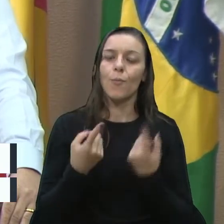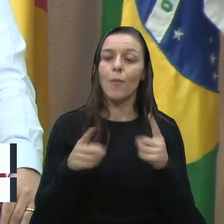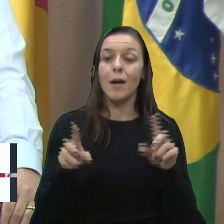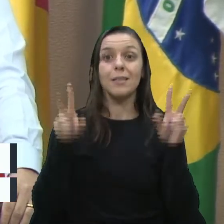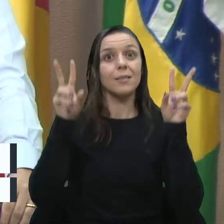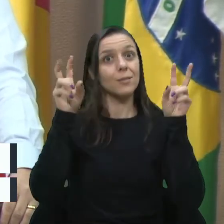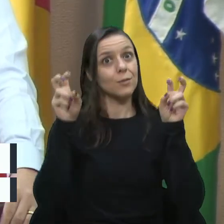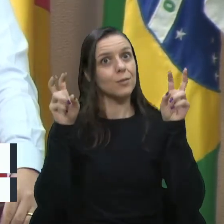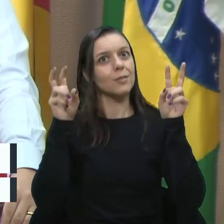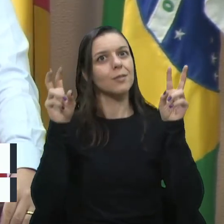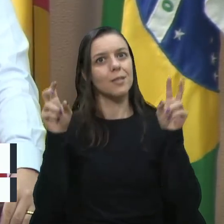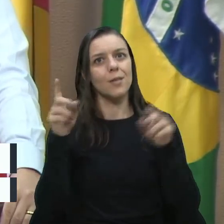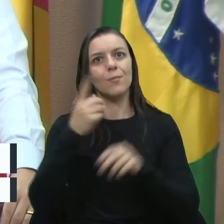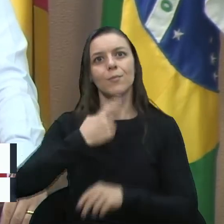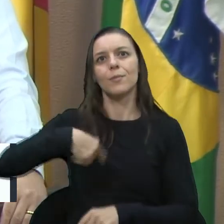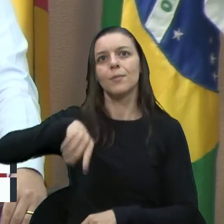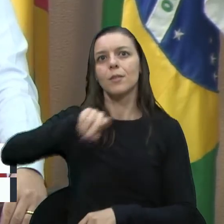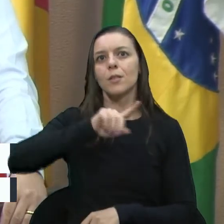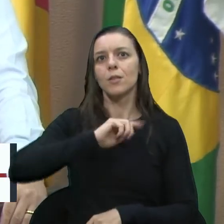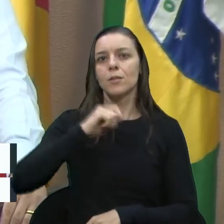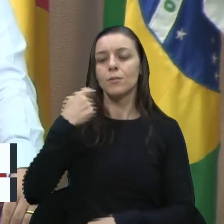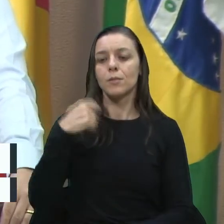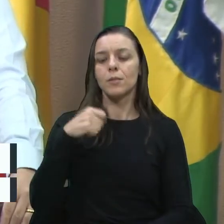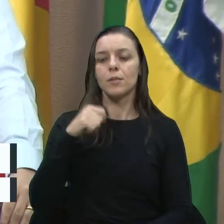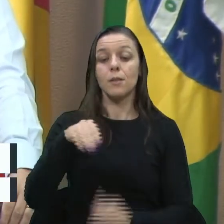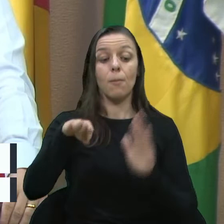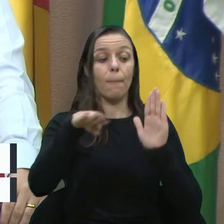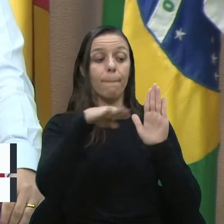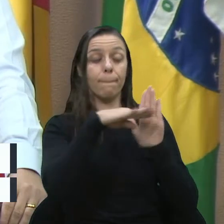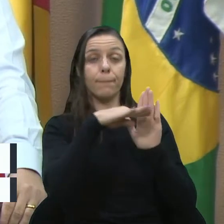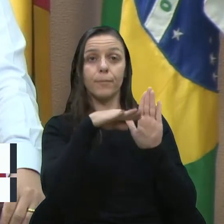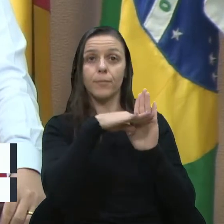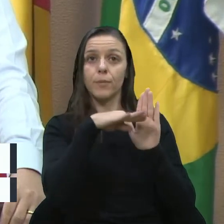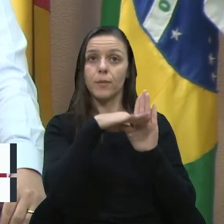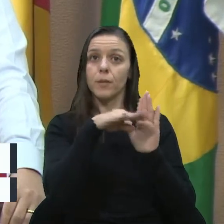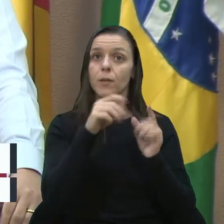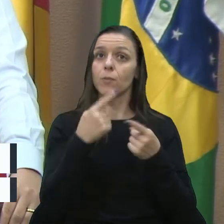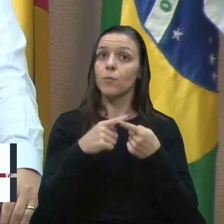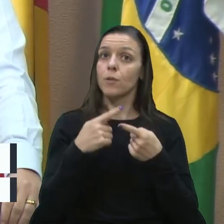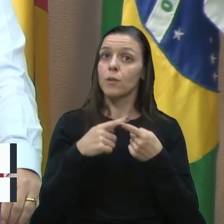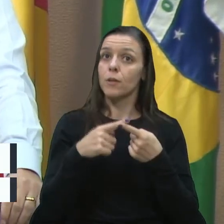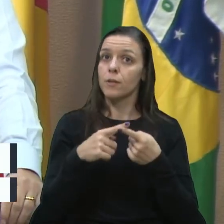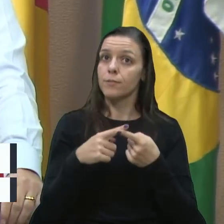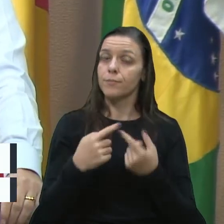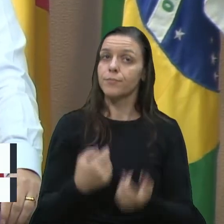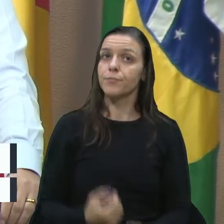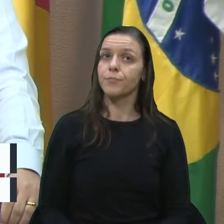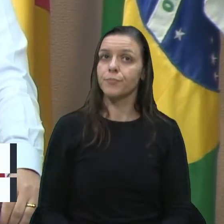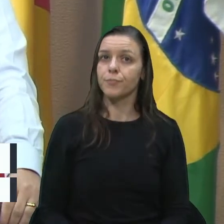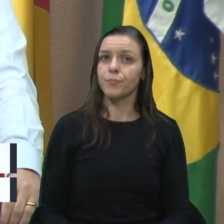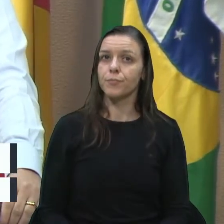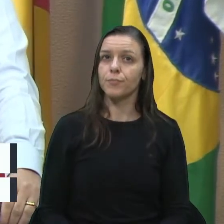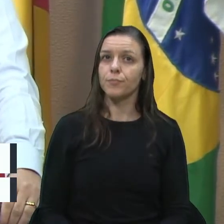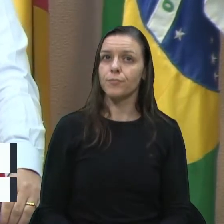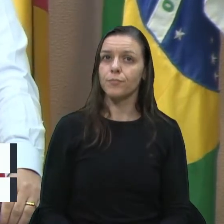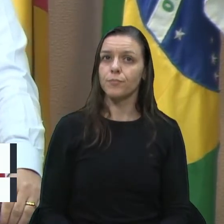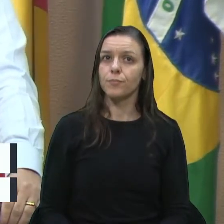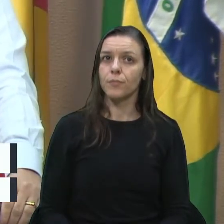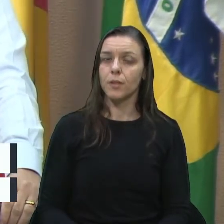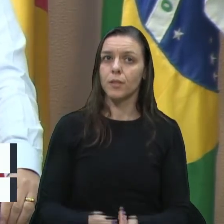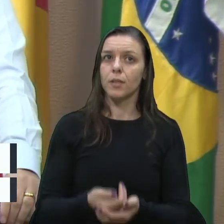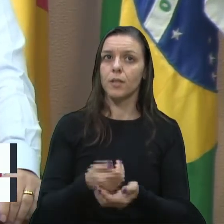tema que nós estamos trazendo aqui em pauta para que a própria Secretaria